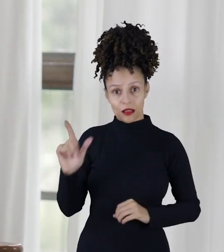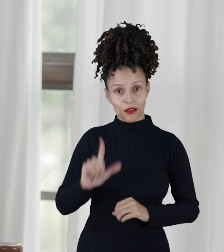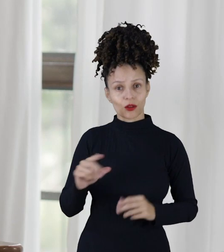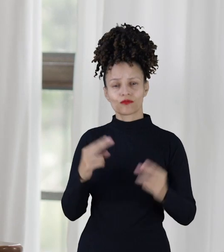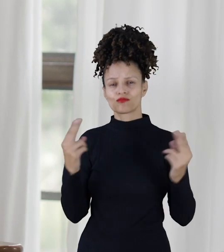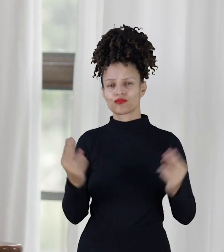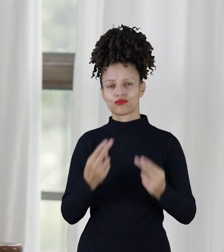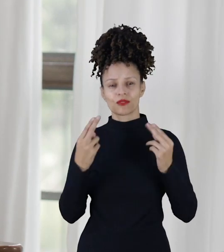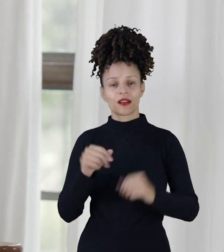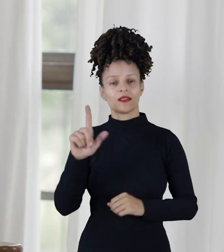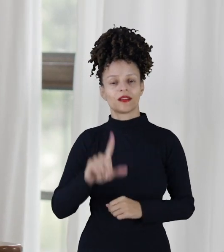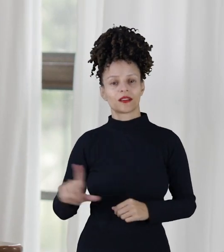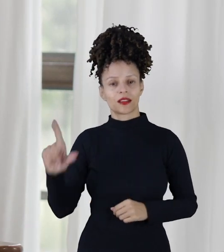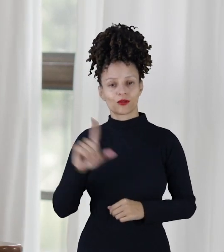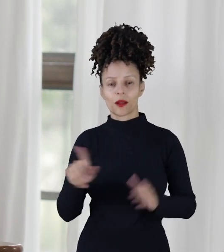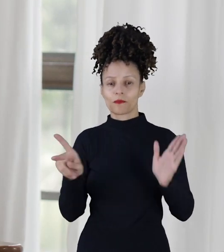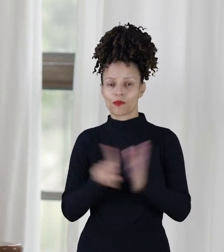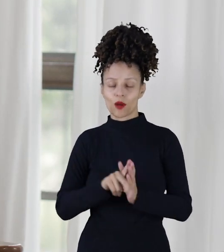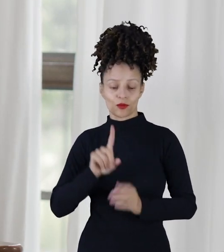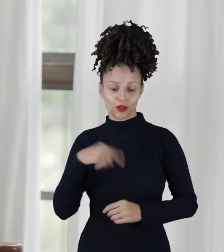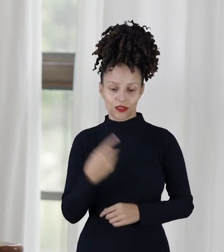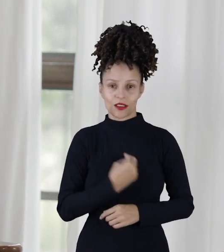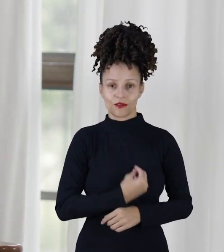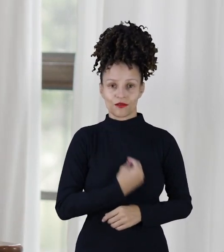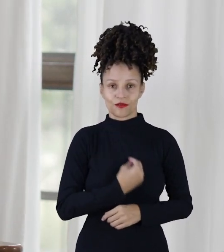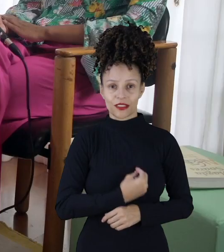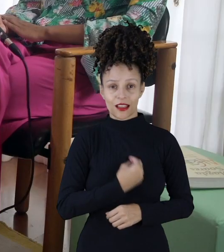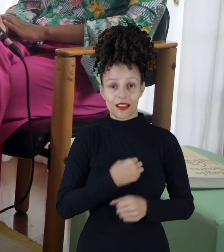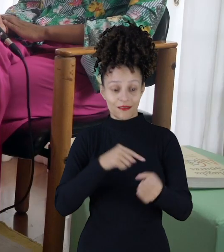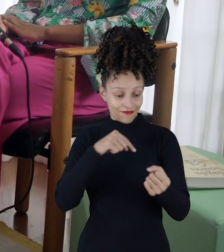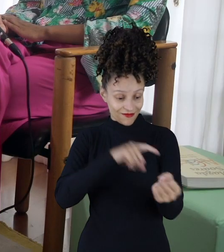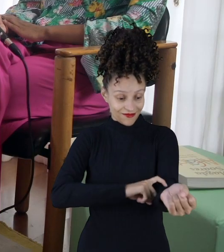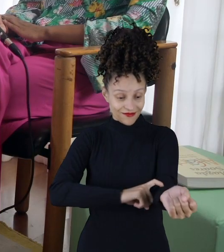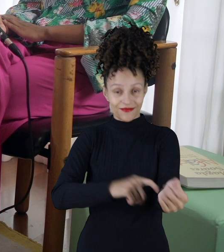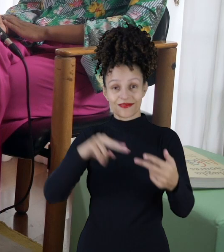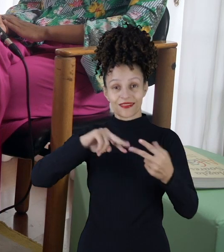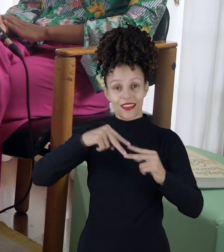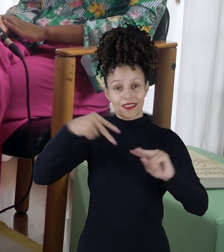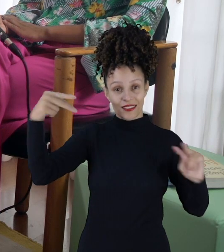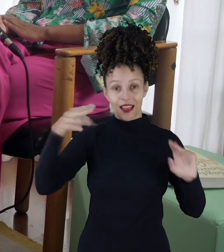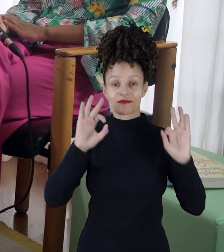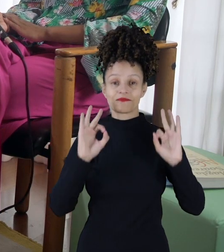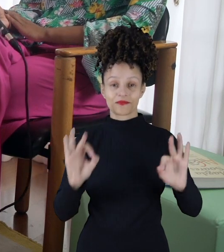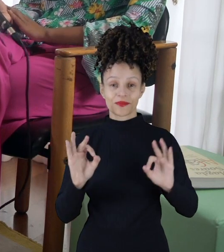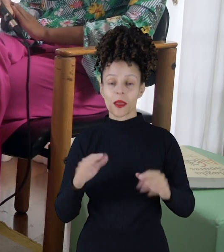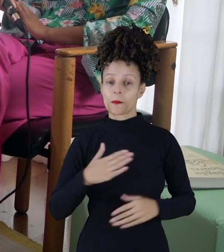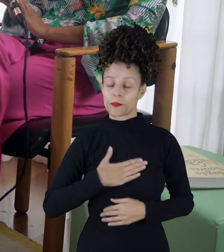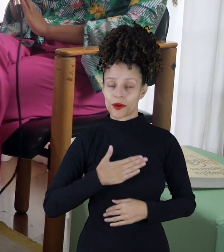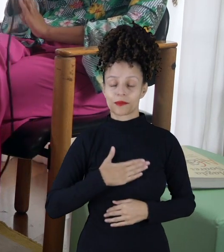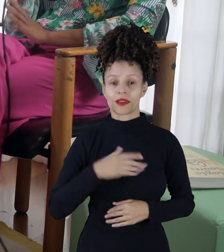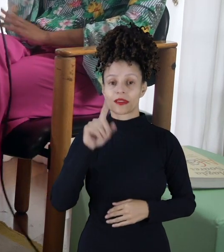a literatura. Porque a literatura se torna algo, parte da nossa vida. Fala, está no DNA. Eu acho